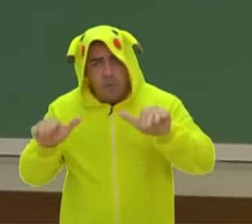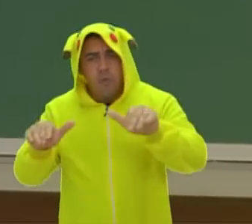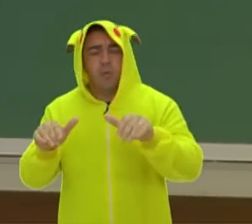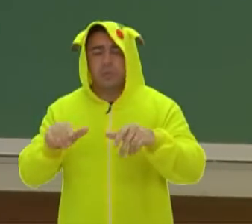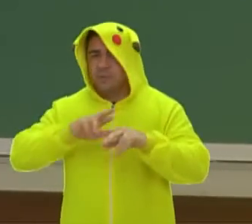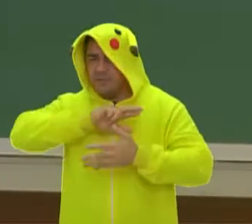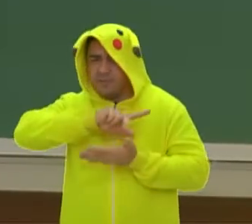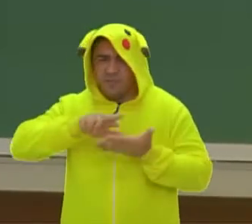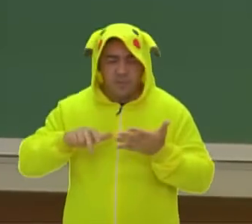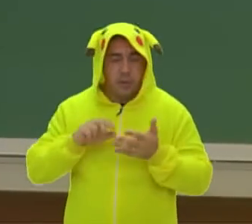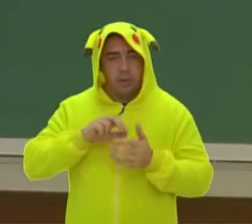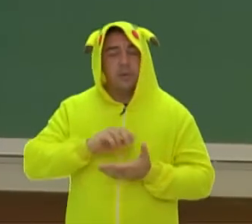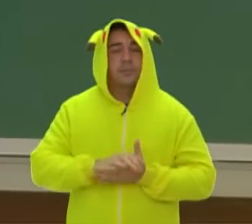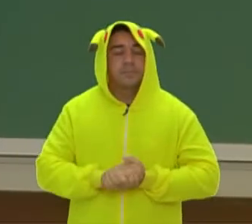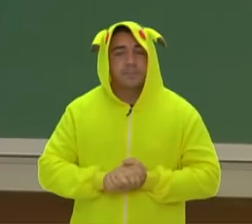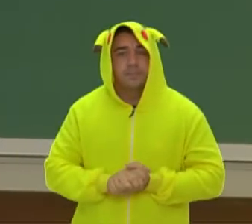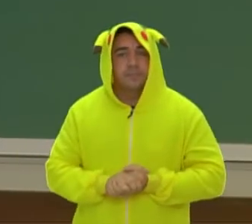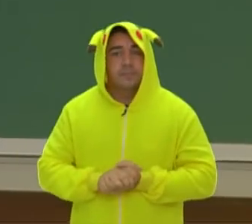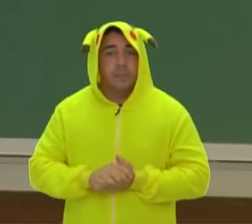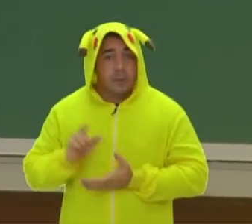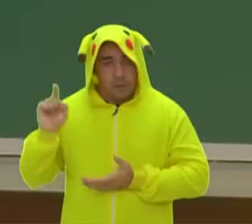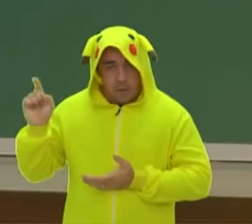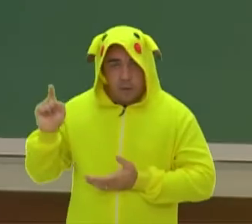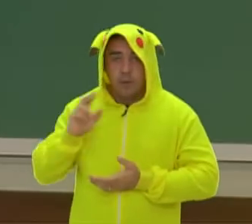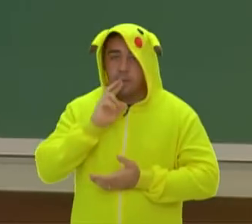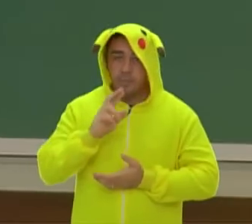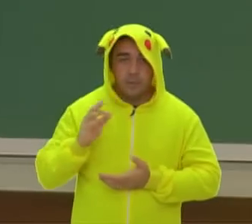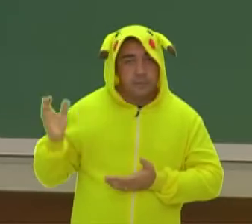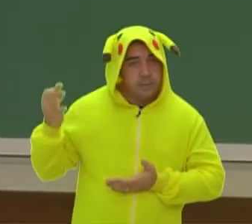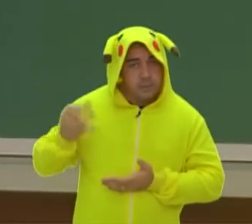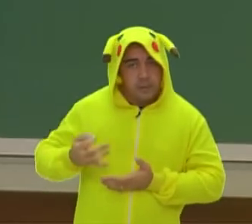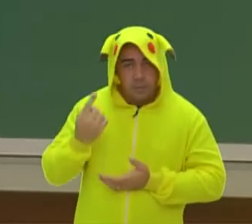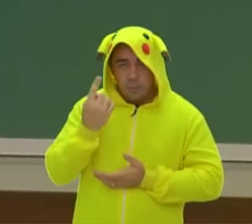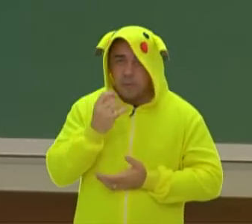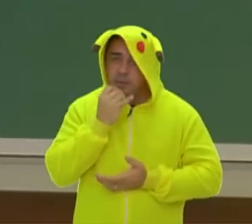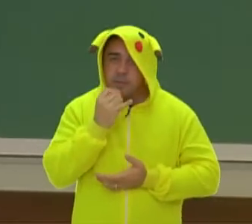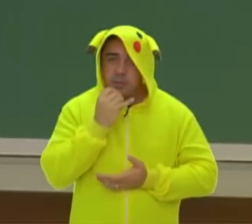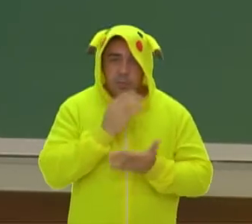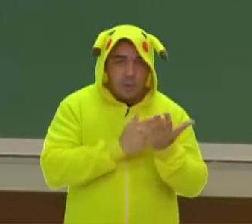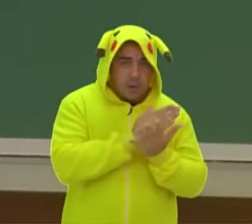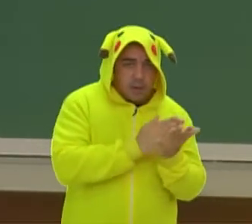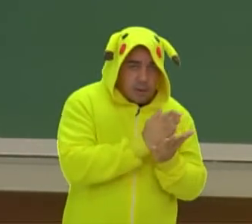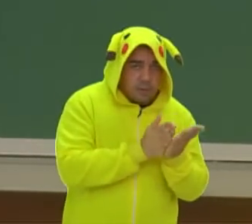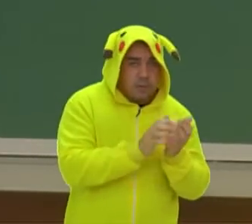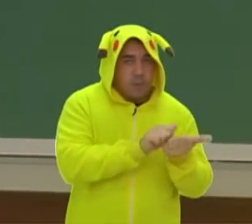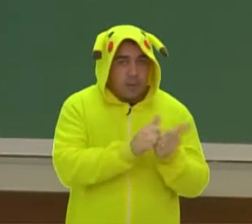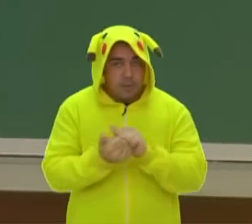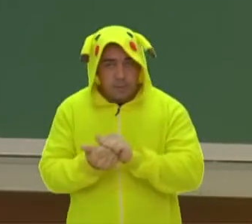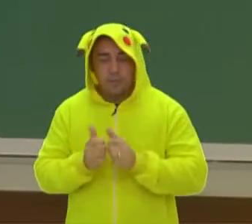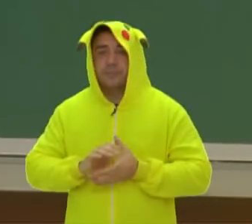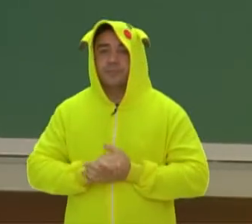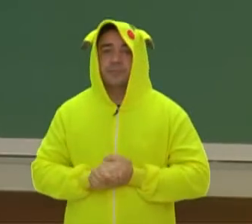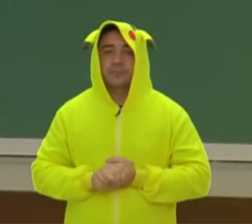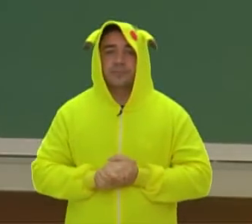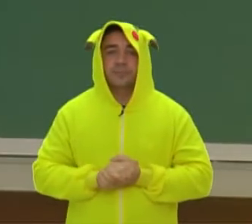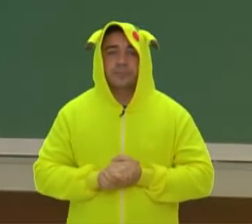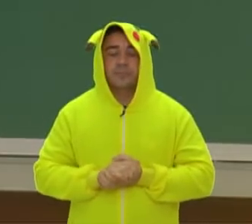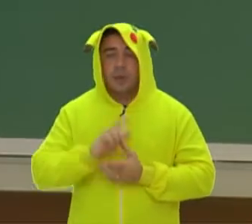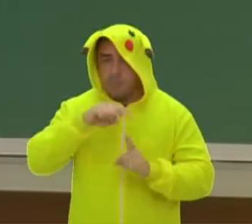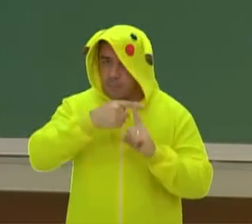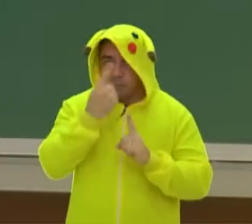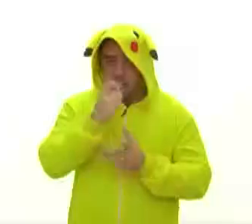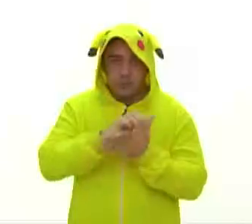né? Várias origens. Então, aqui a gente está mostrando um exemplo de irradiação adaptativa. Mais um